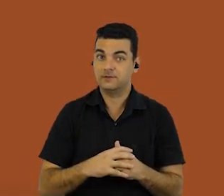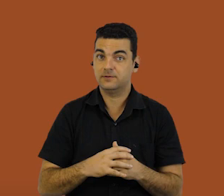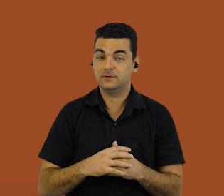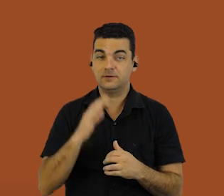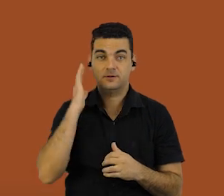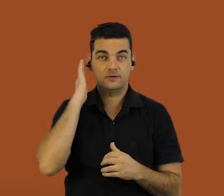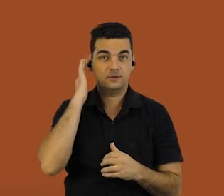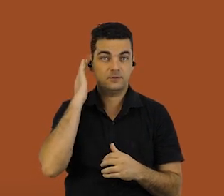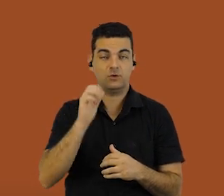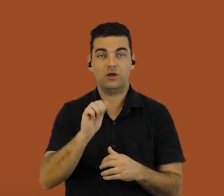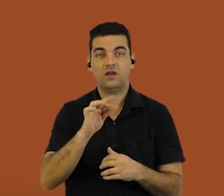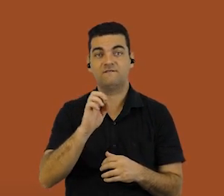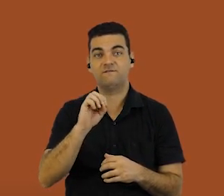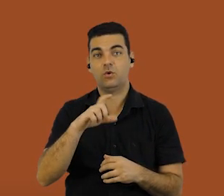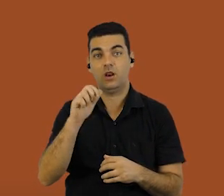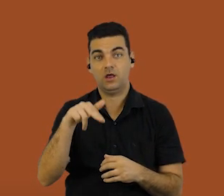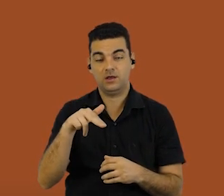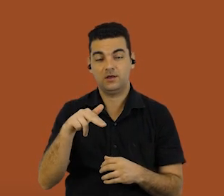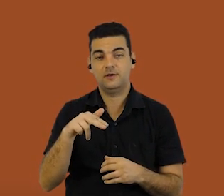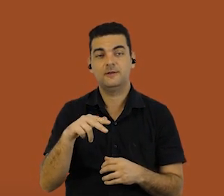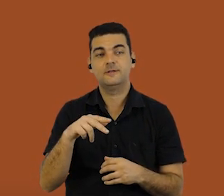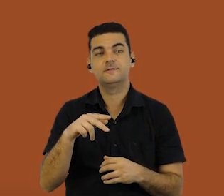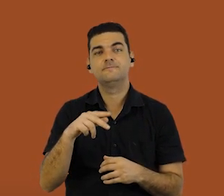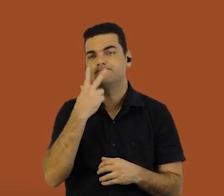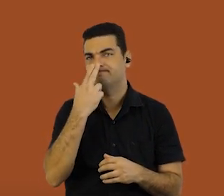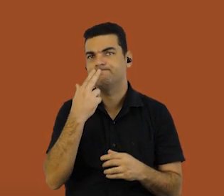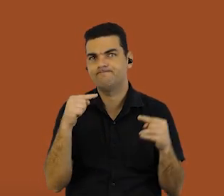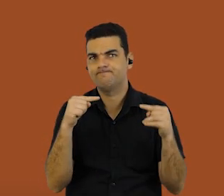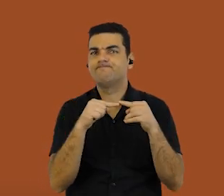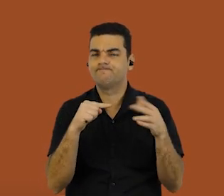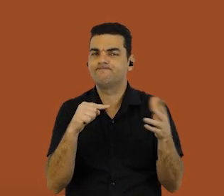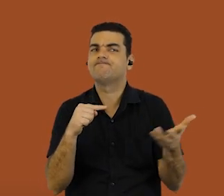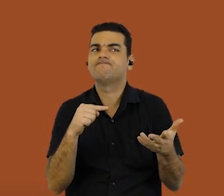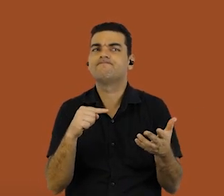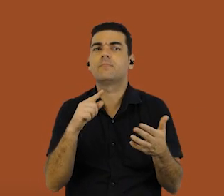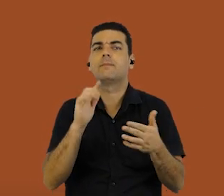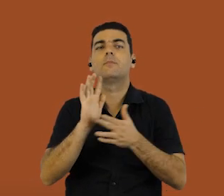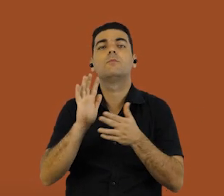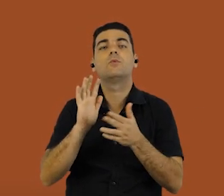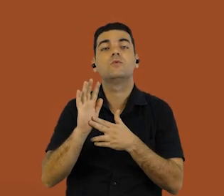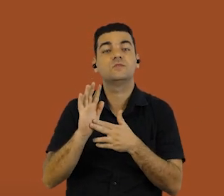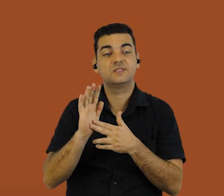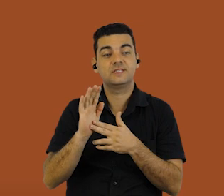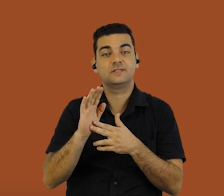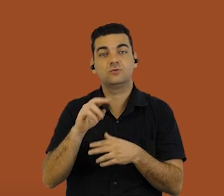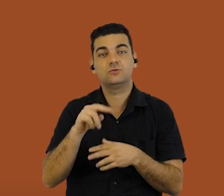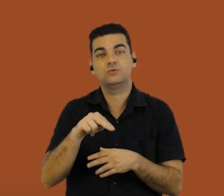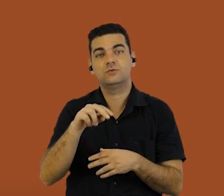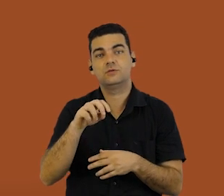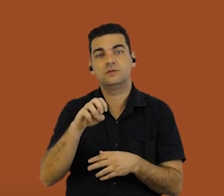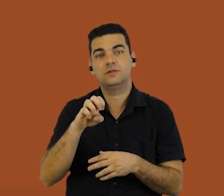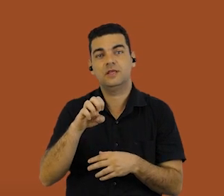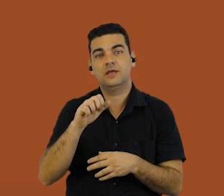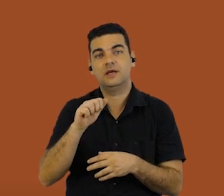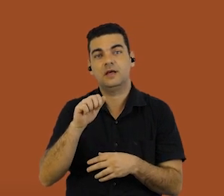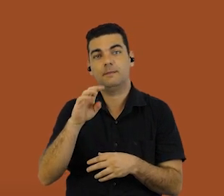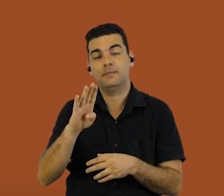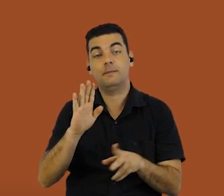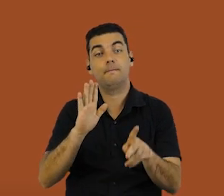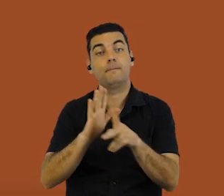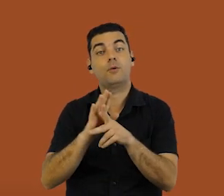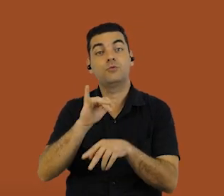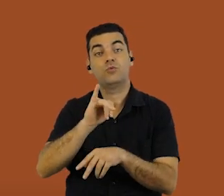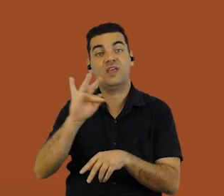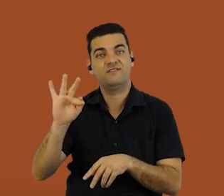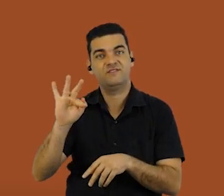Afrolan, de alguma forma, ele era vinculado à proposta do NEAB do campus,